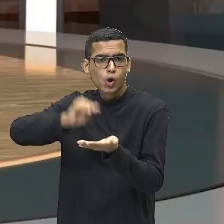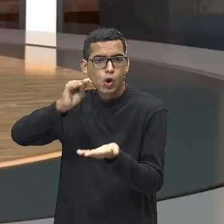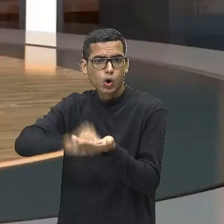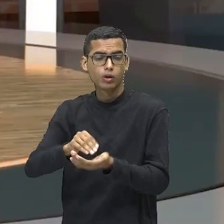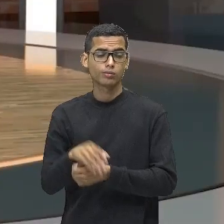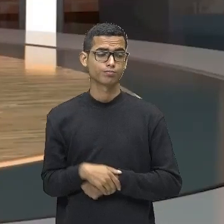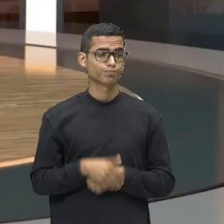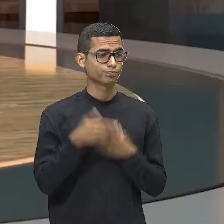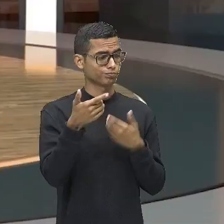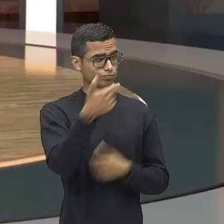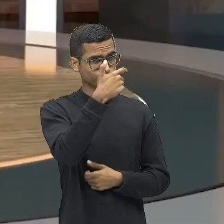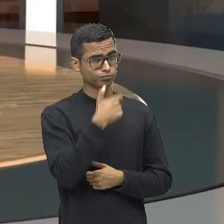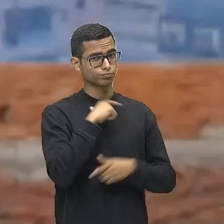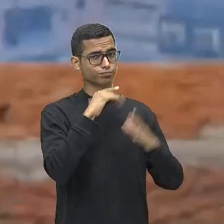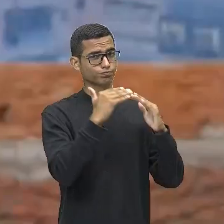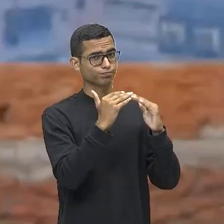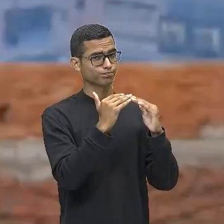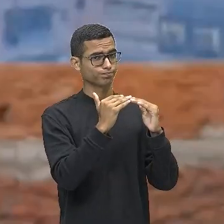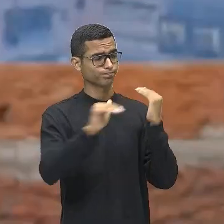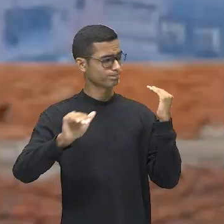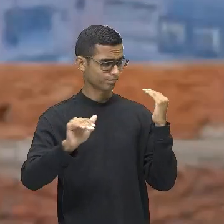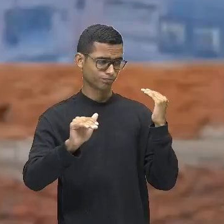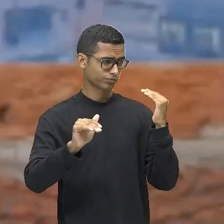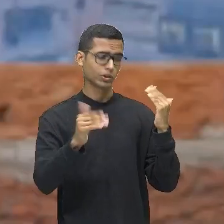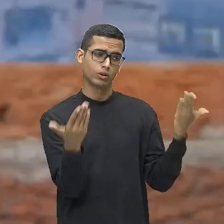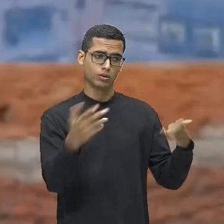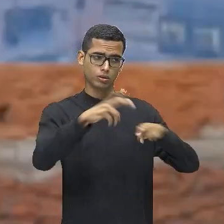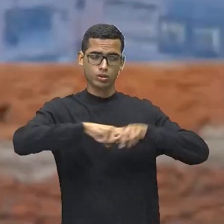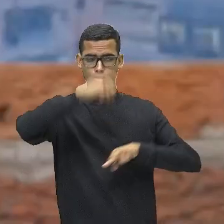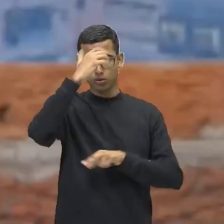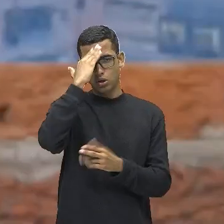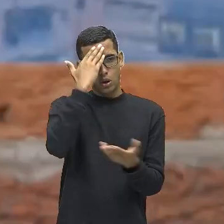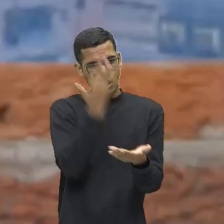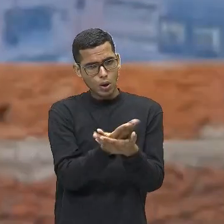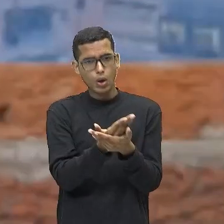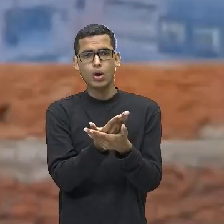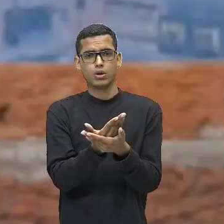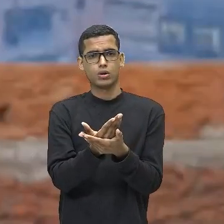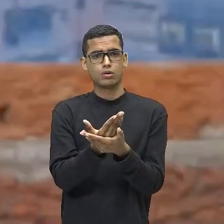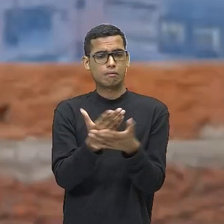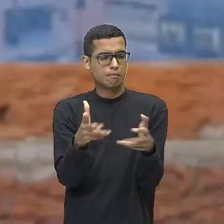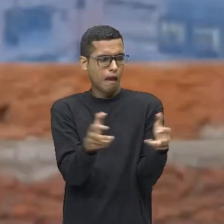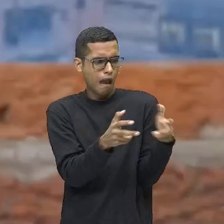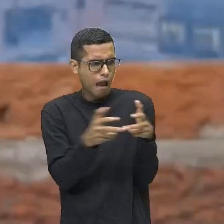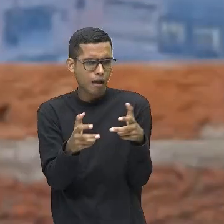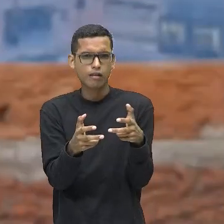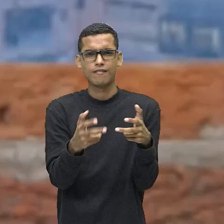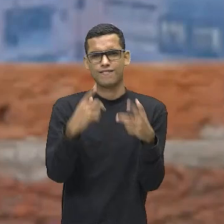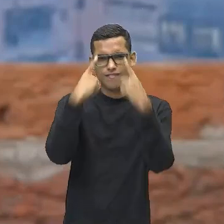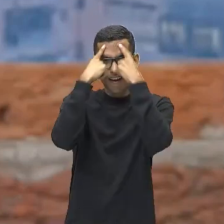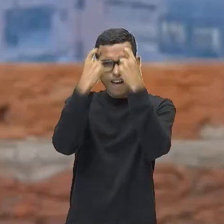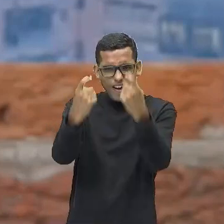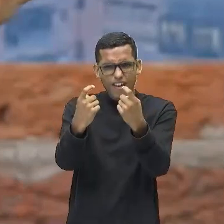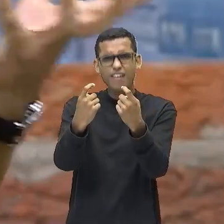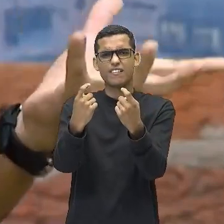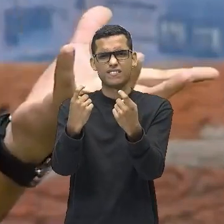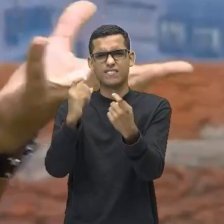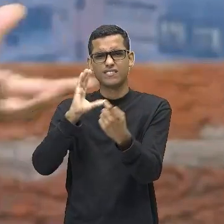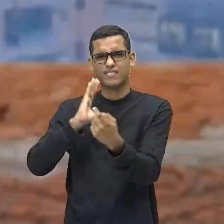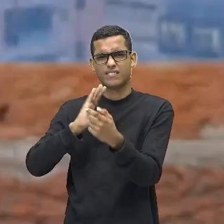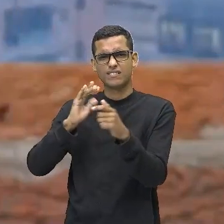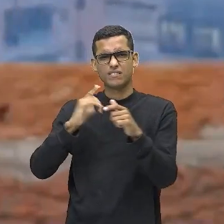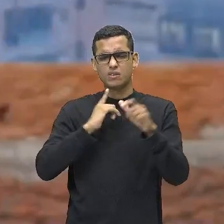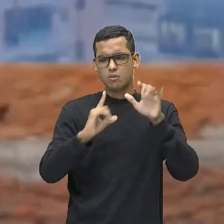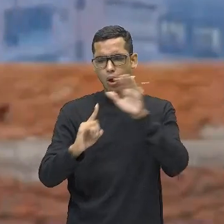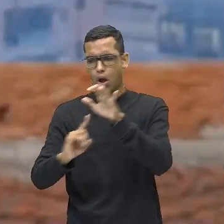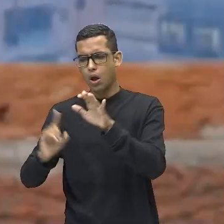discordar dessa informação. Eu acredito que a influência de videogames, violentos sobre as crianças é um pouco